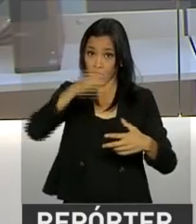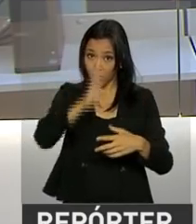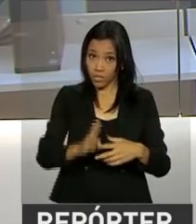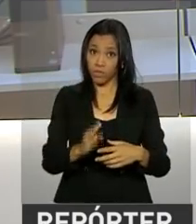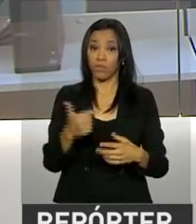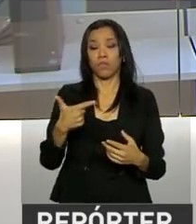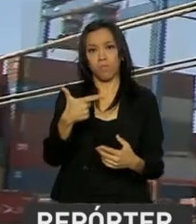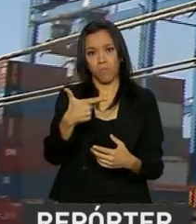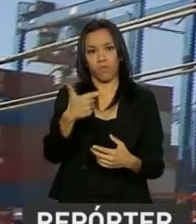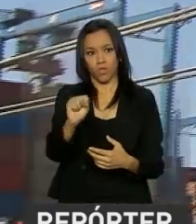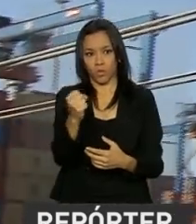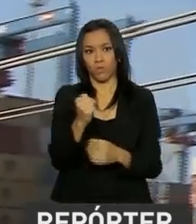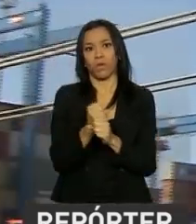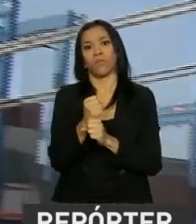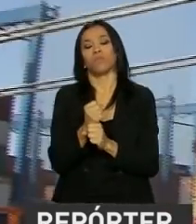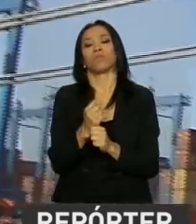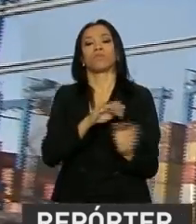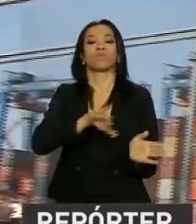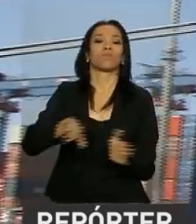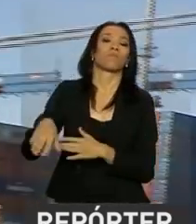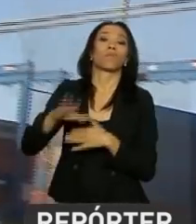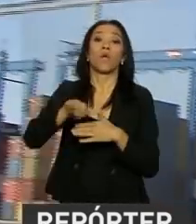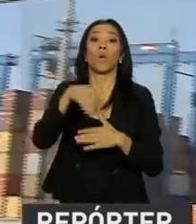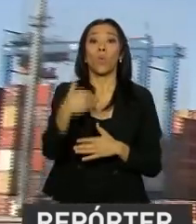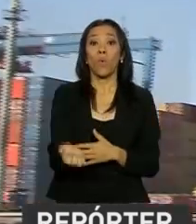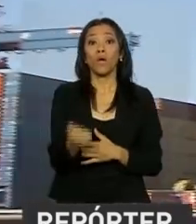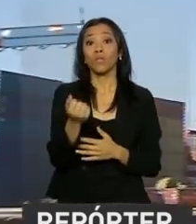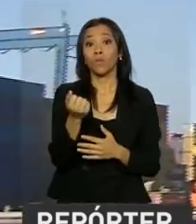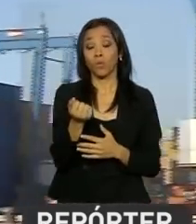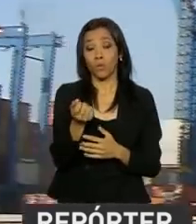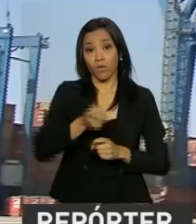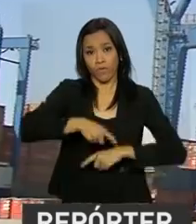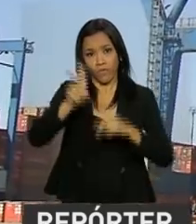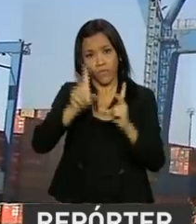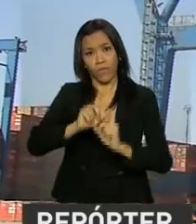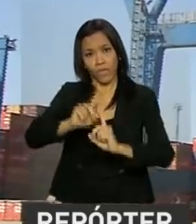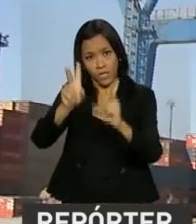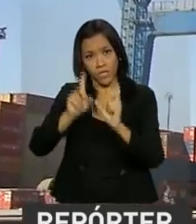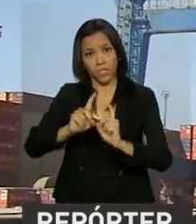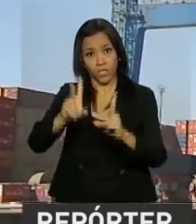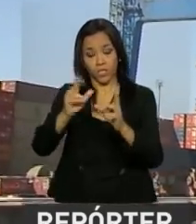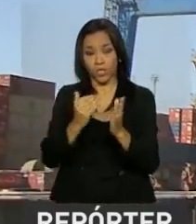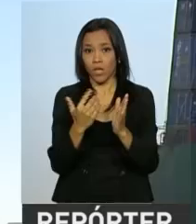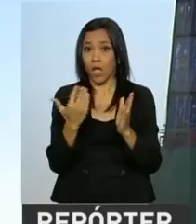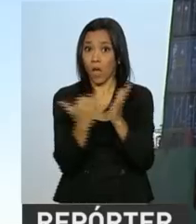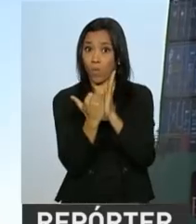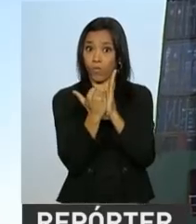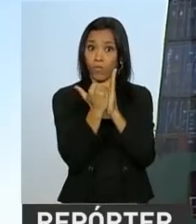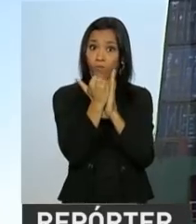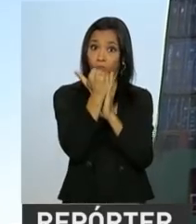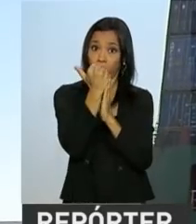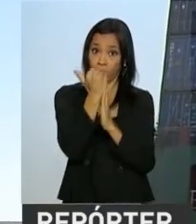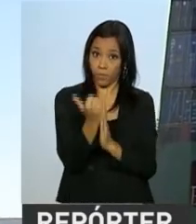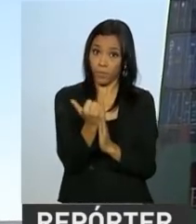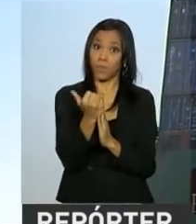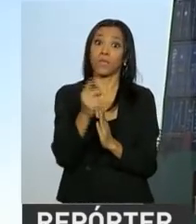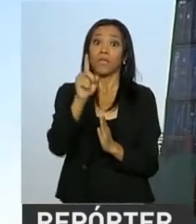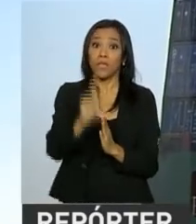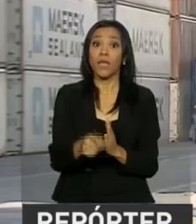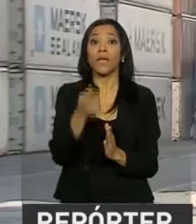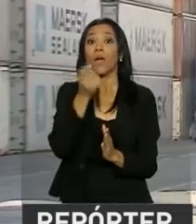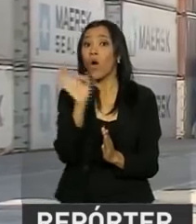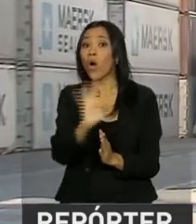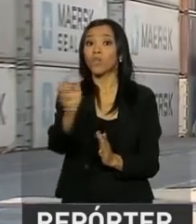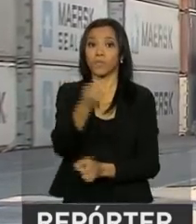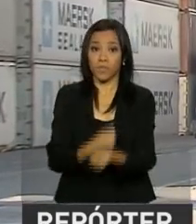anos. Quando o país exporta mais do que importa, a balança comercial tem um superávit e fica favorável à